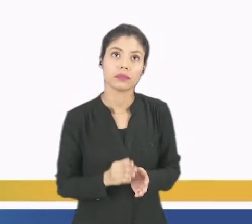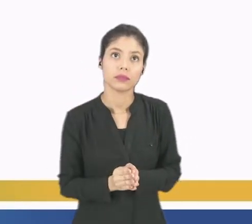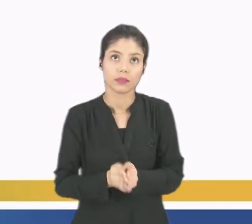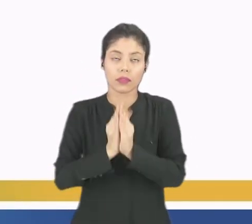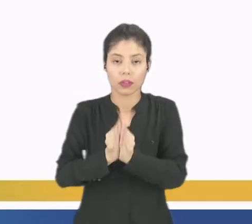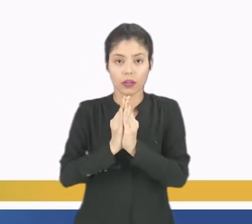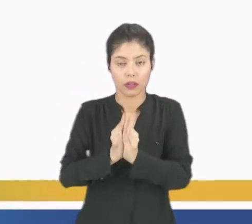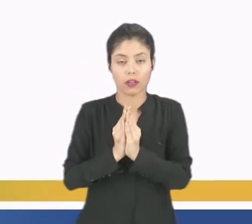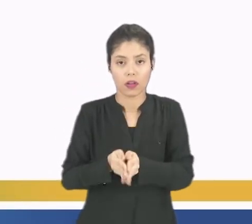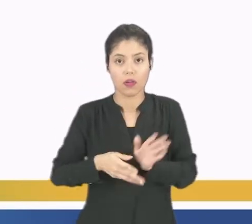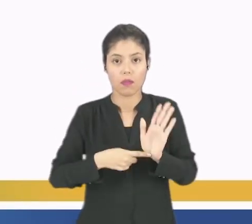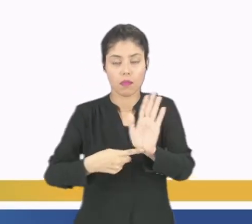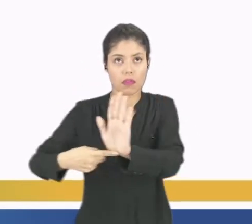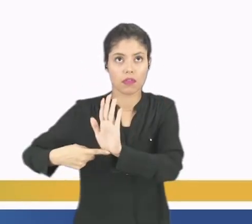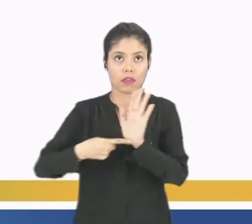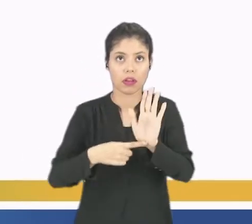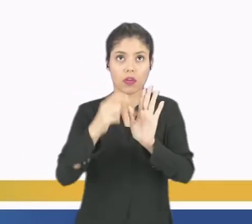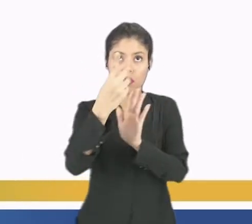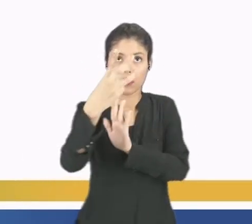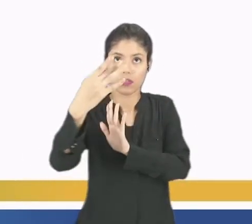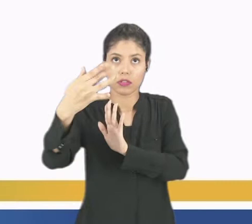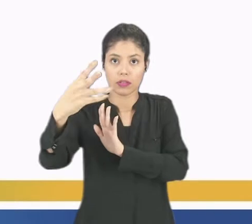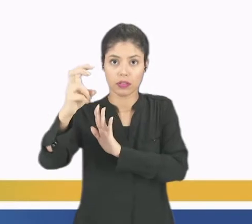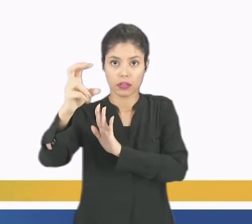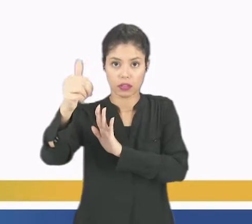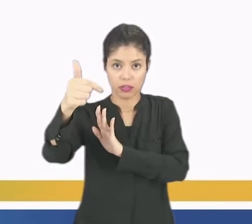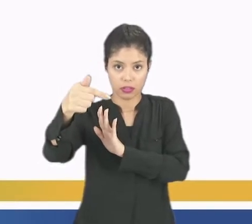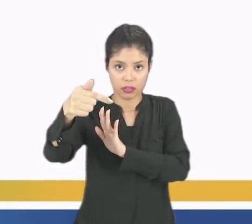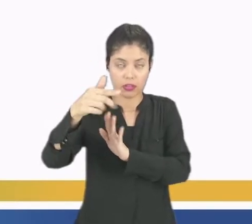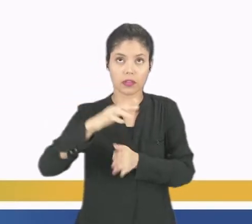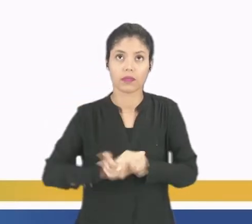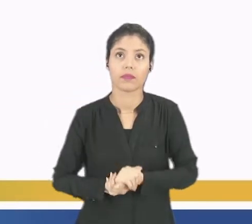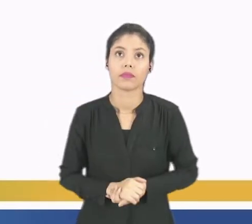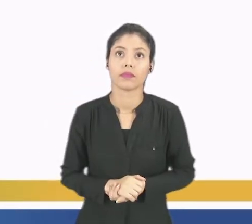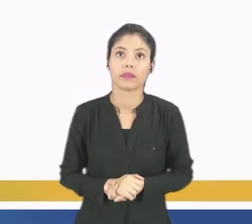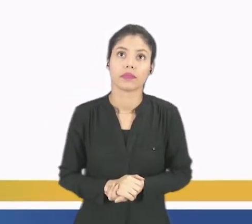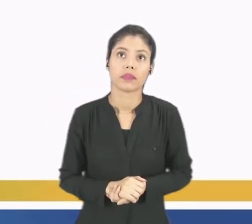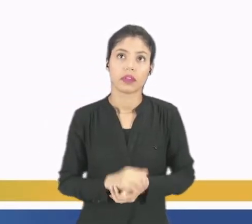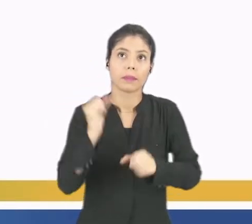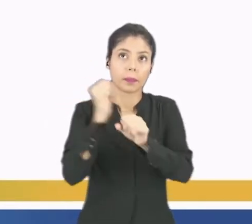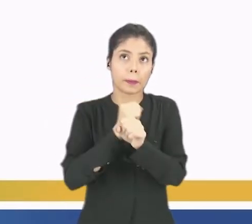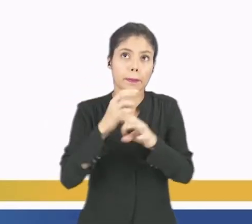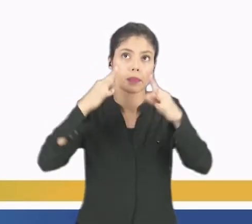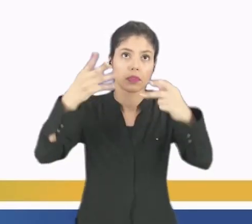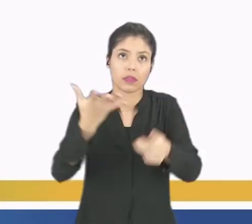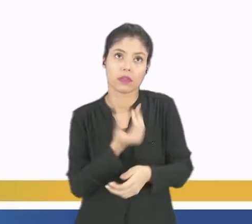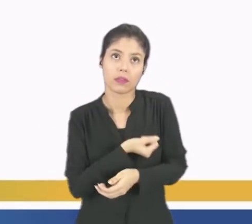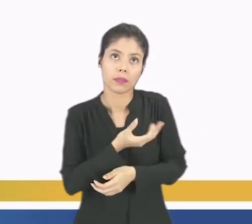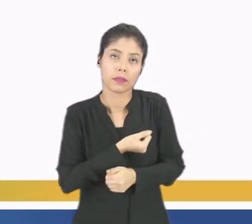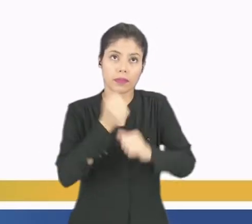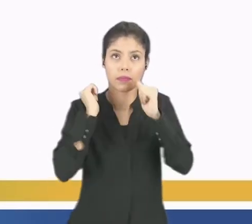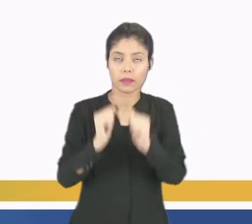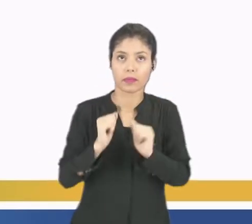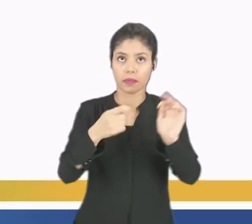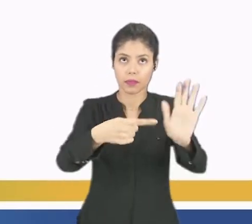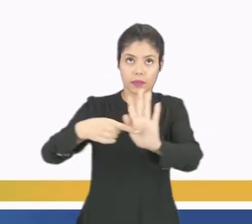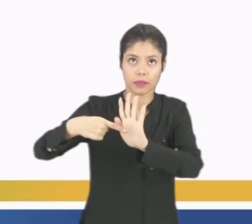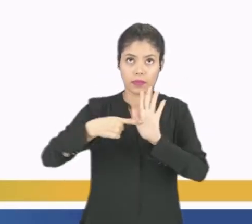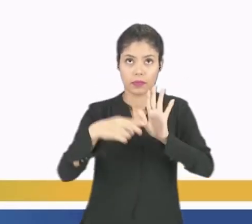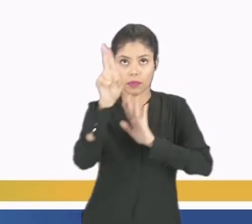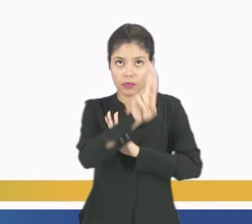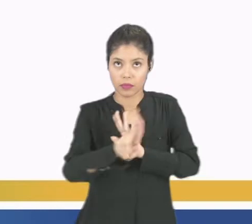que, dados os algarismos 1, 2, 3, 4, 5, 6 e 7, construímos todos os números que podem